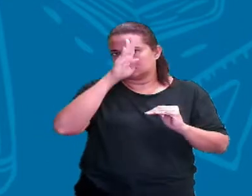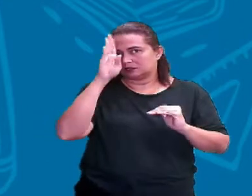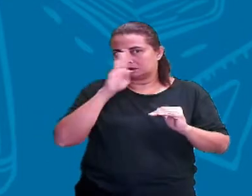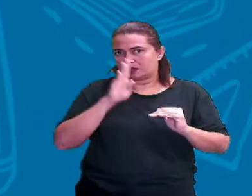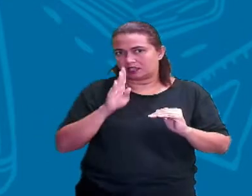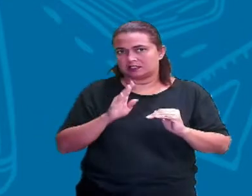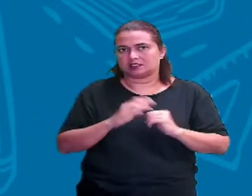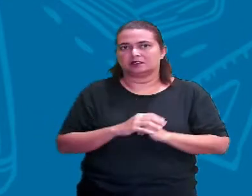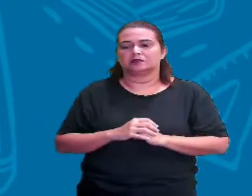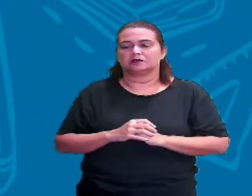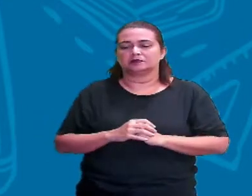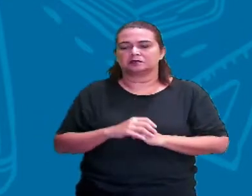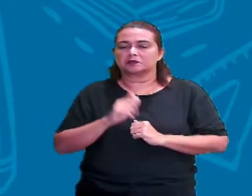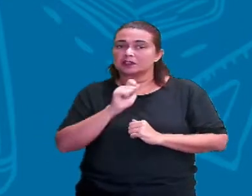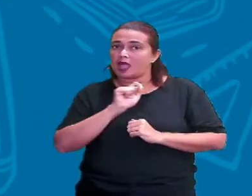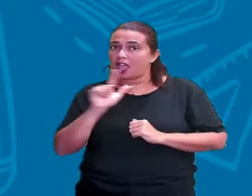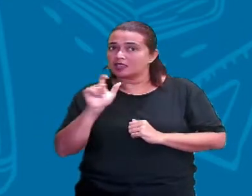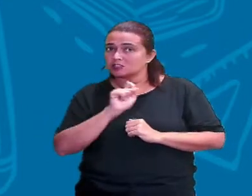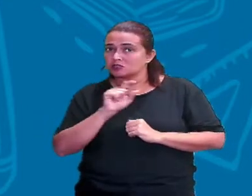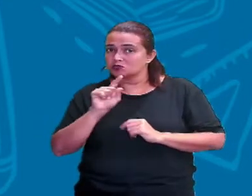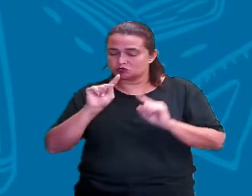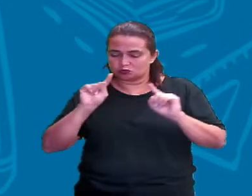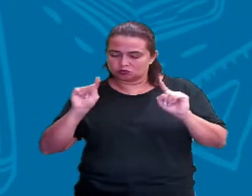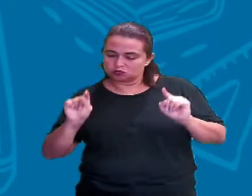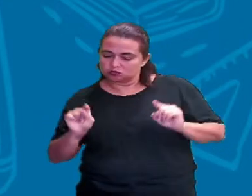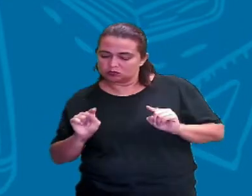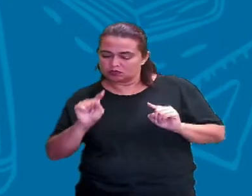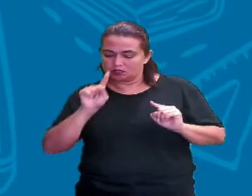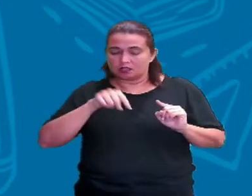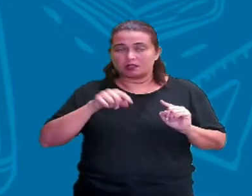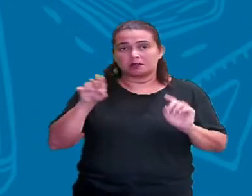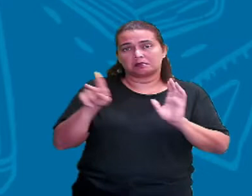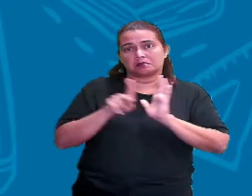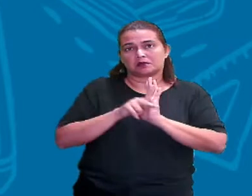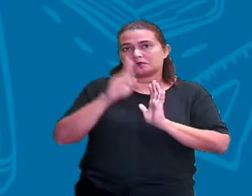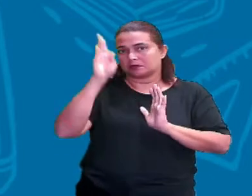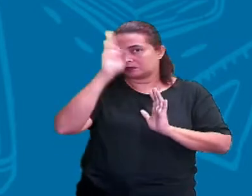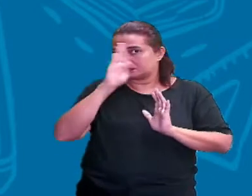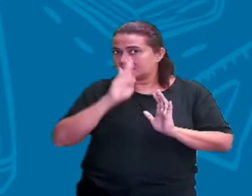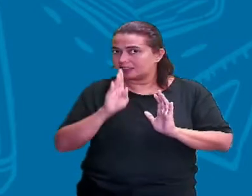né, antiquíssimo, né, extremamente relevante para o cinema